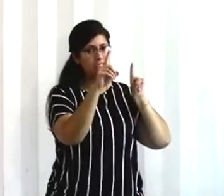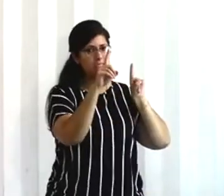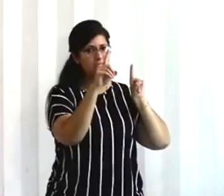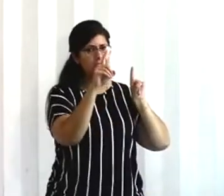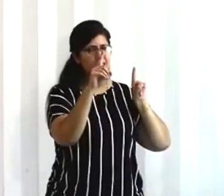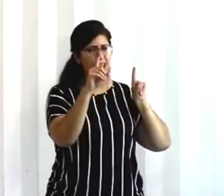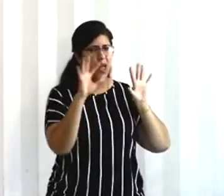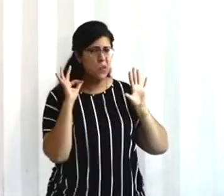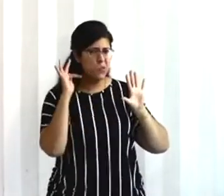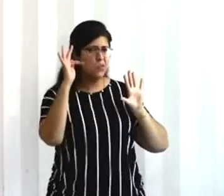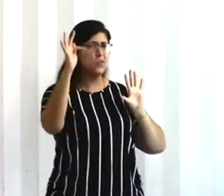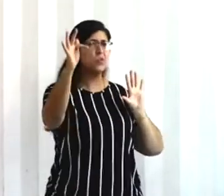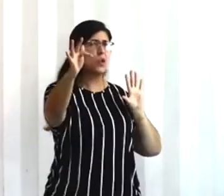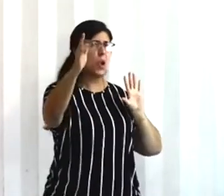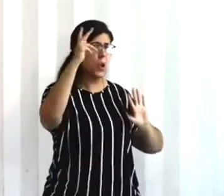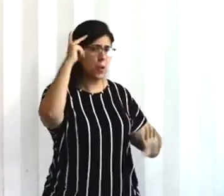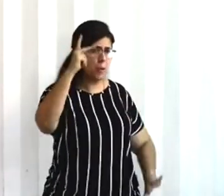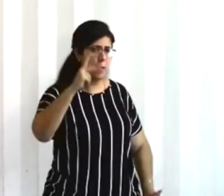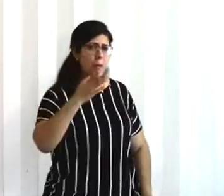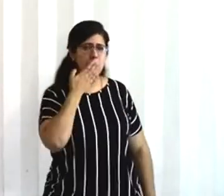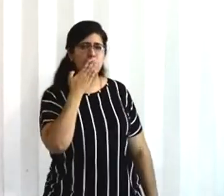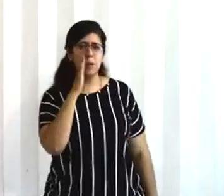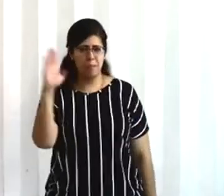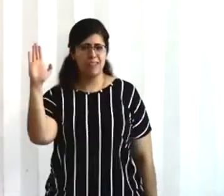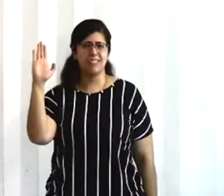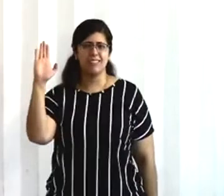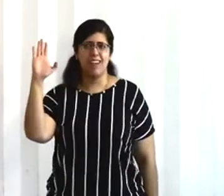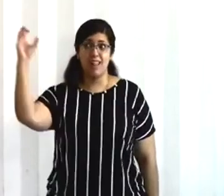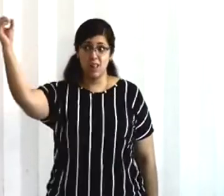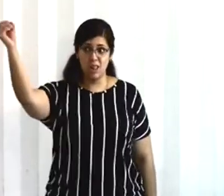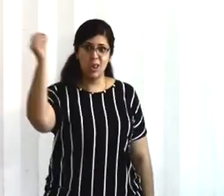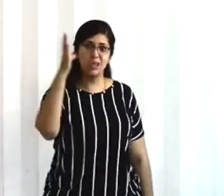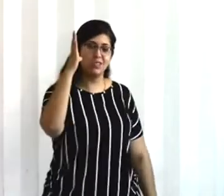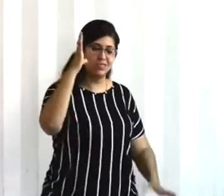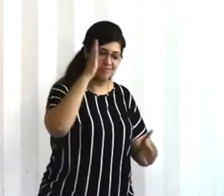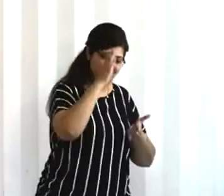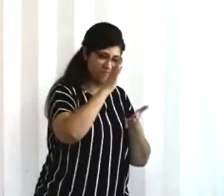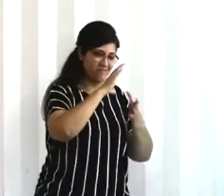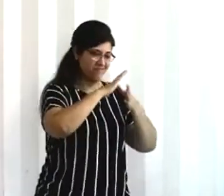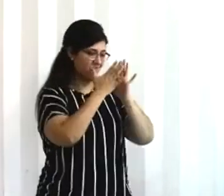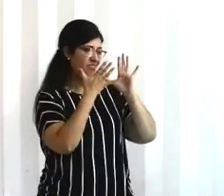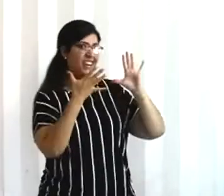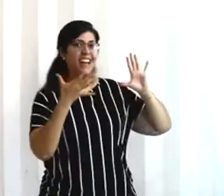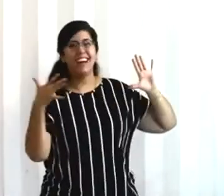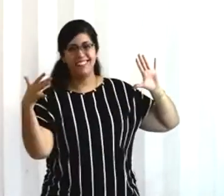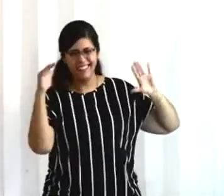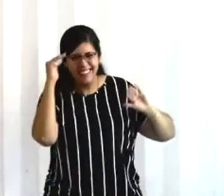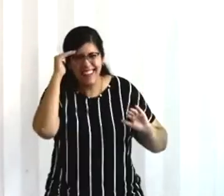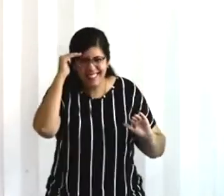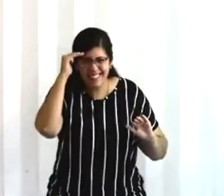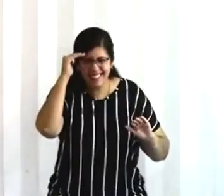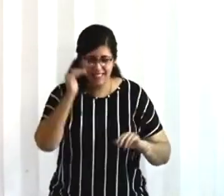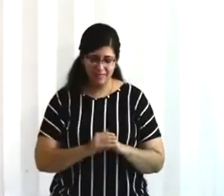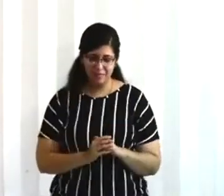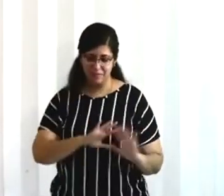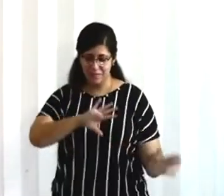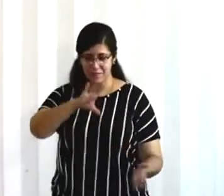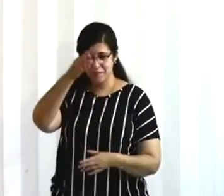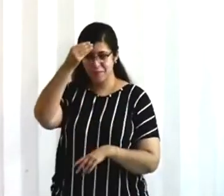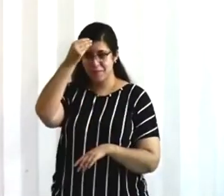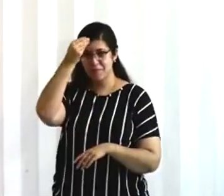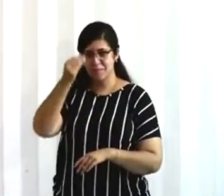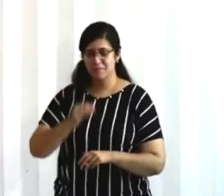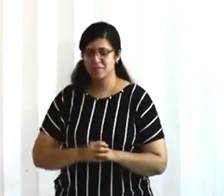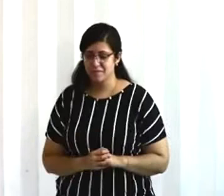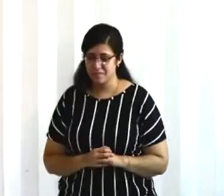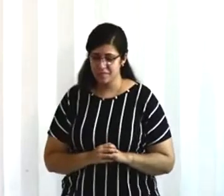a luz iria brilhar. Quem é a luz? Vamos conhecer essa luz, e o profeta traz